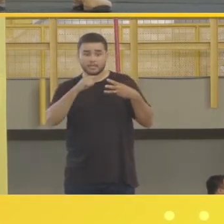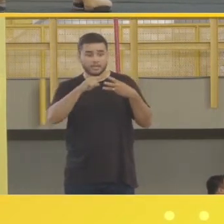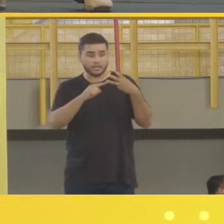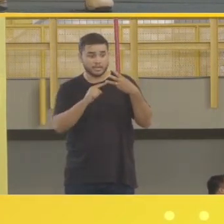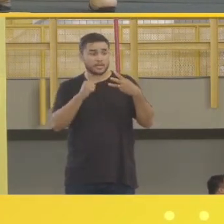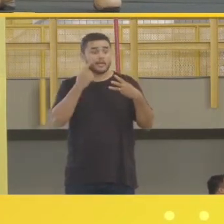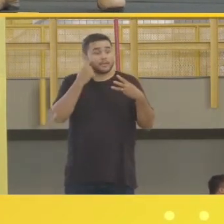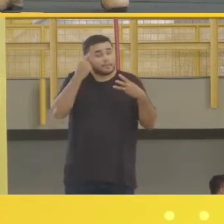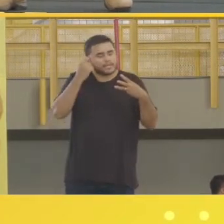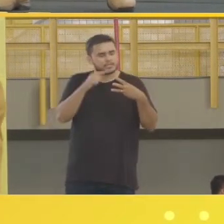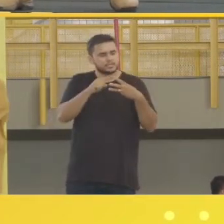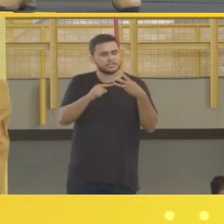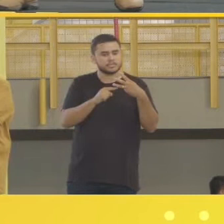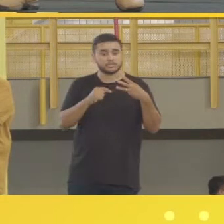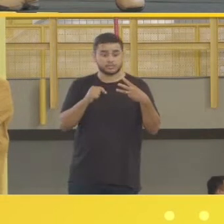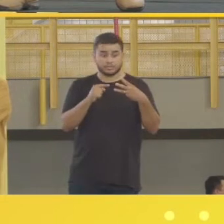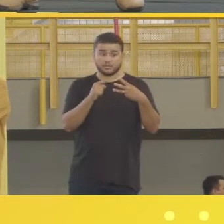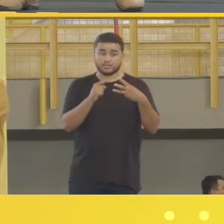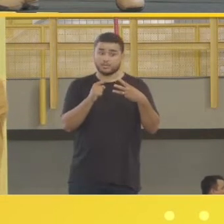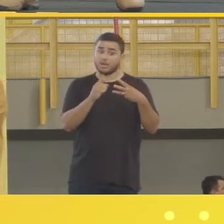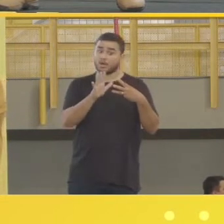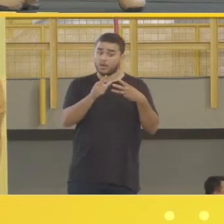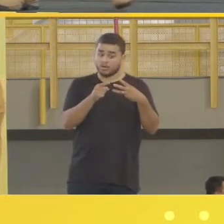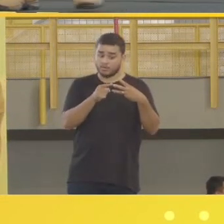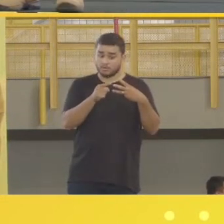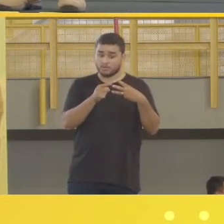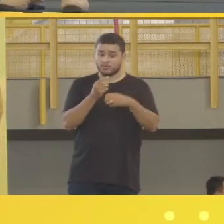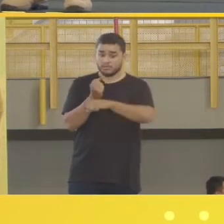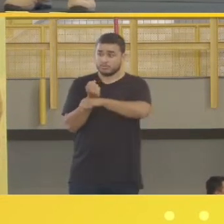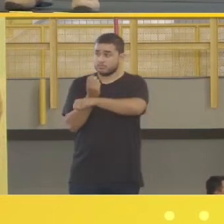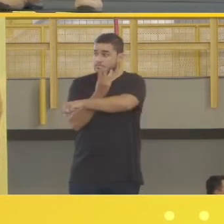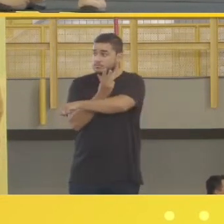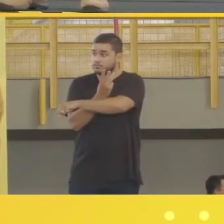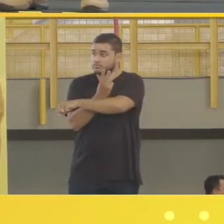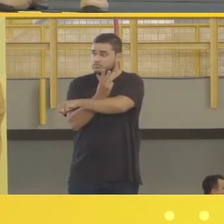bem, quando eu falo de Max Weber, pois não?